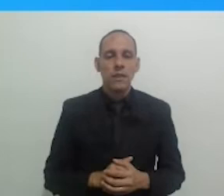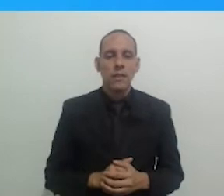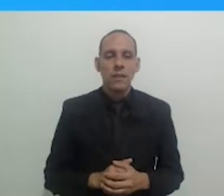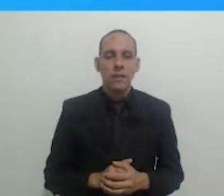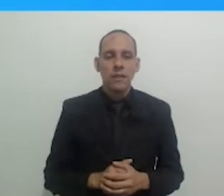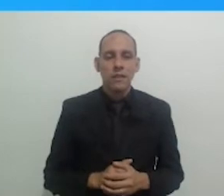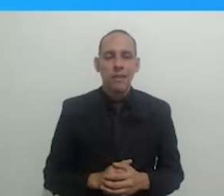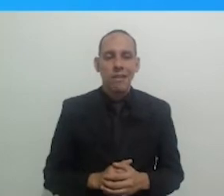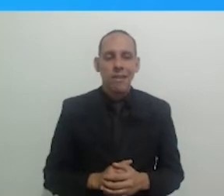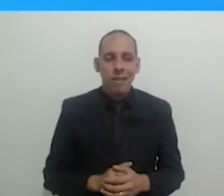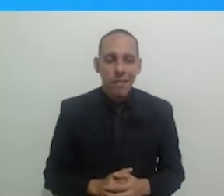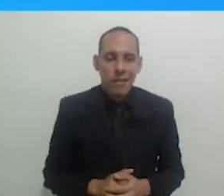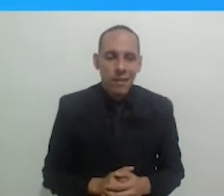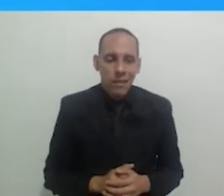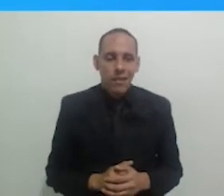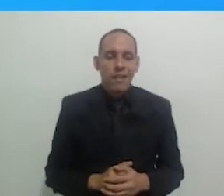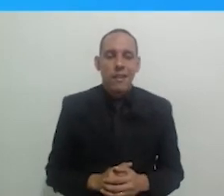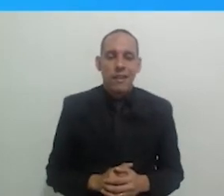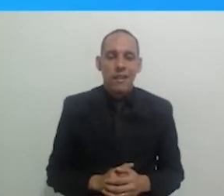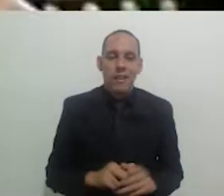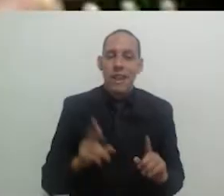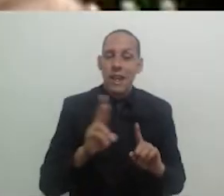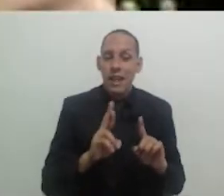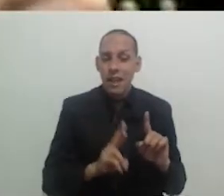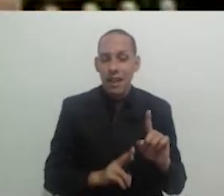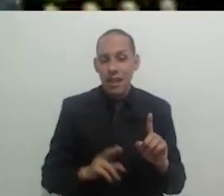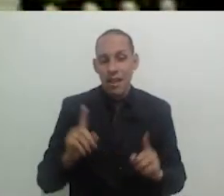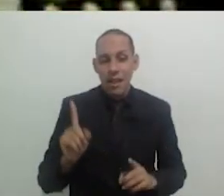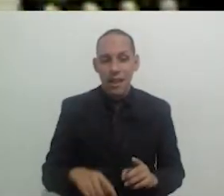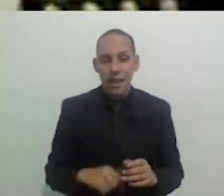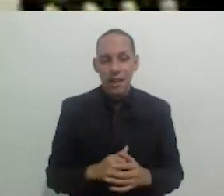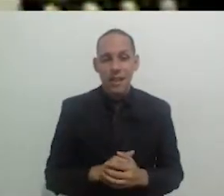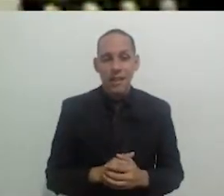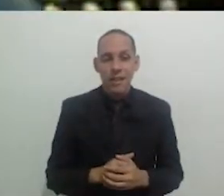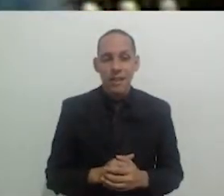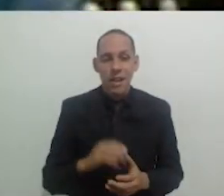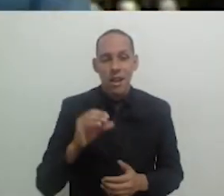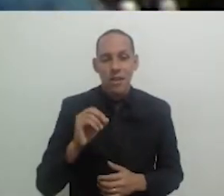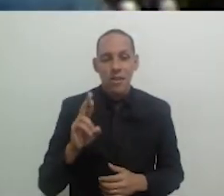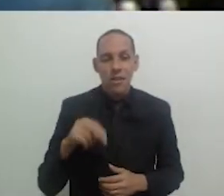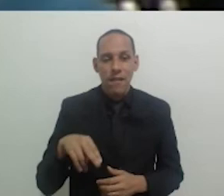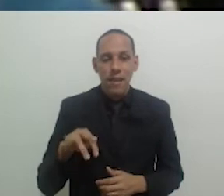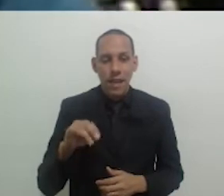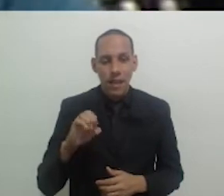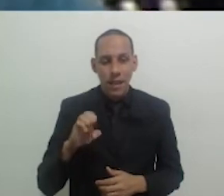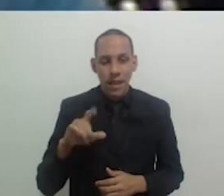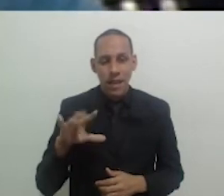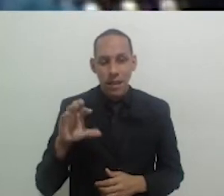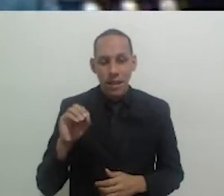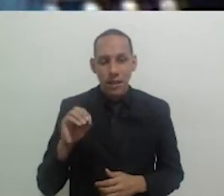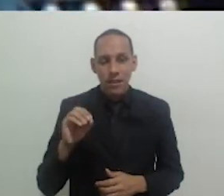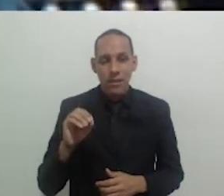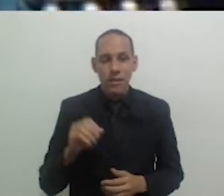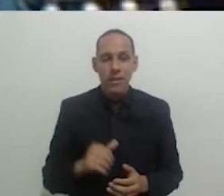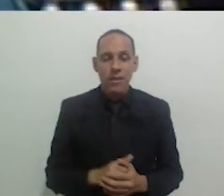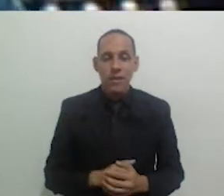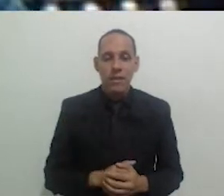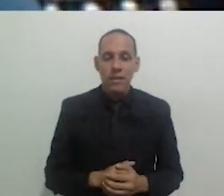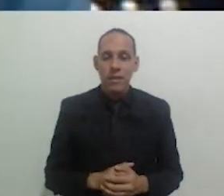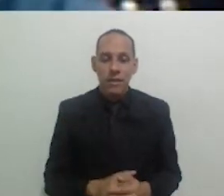aqui. Tem o relator aqui é... Desembargador Cornélio. Desembargador Cornélio. O senhor revisou.